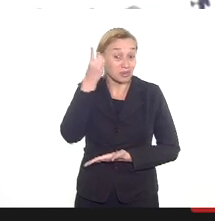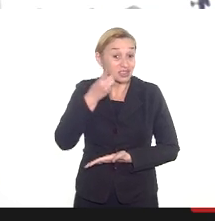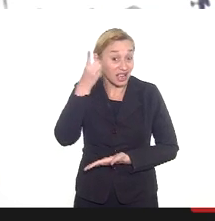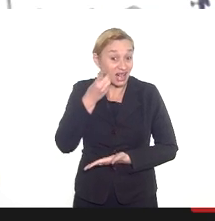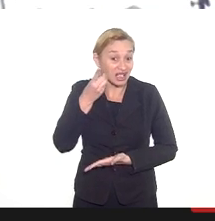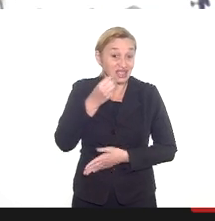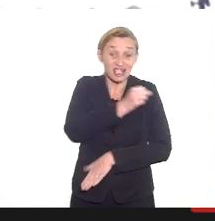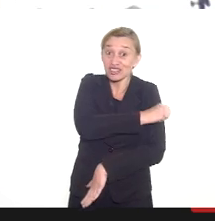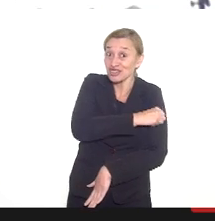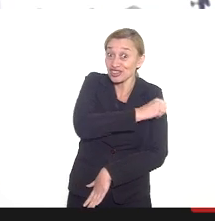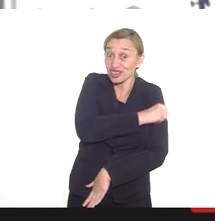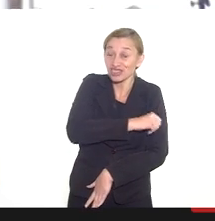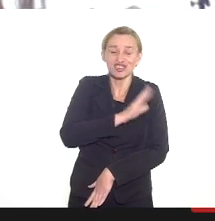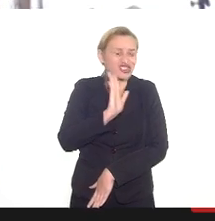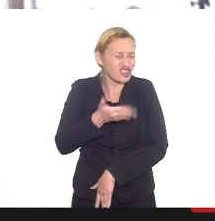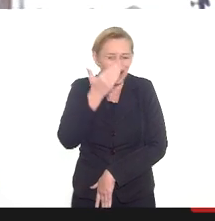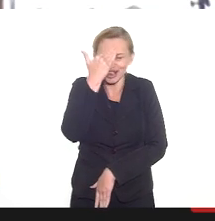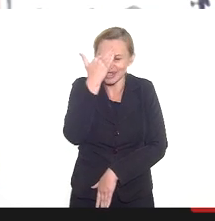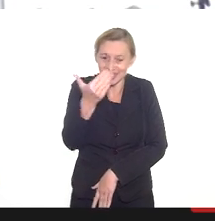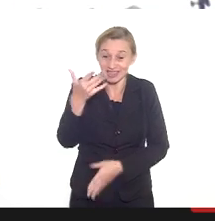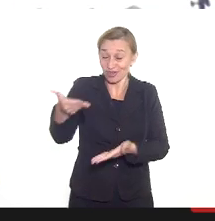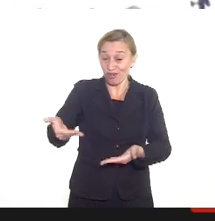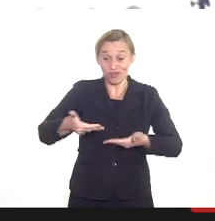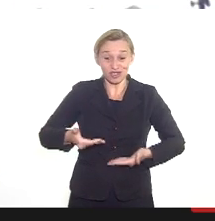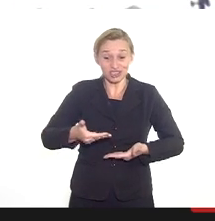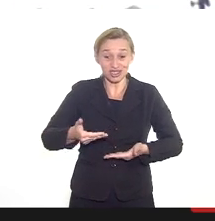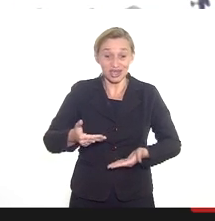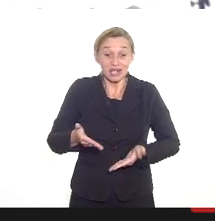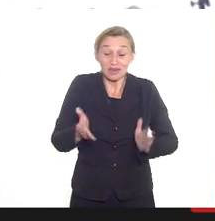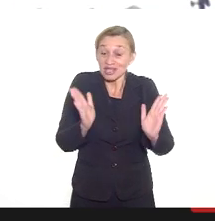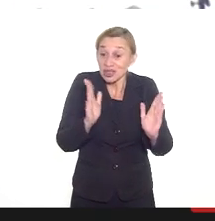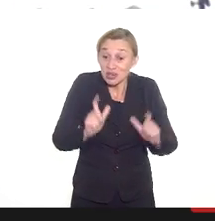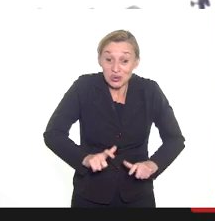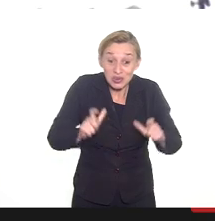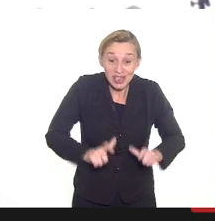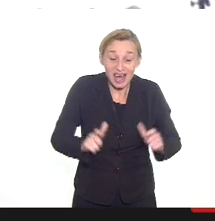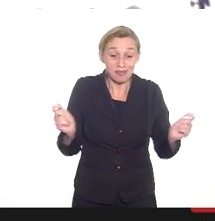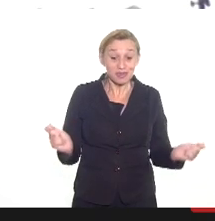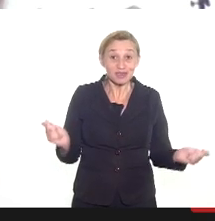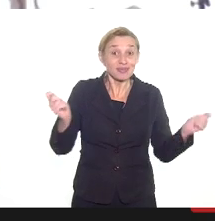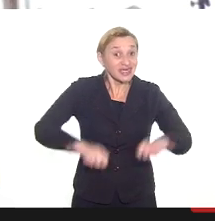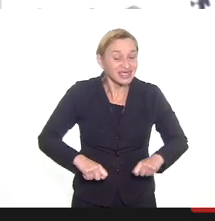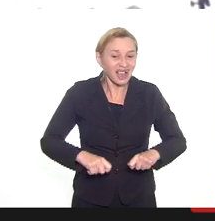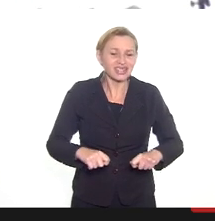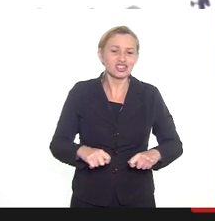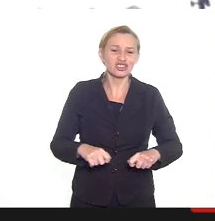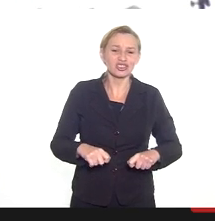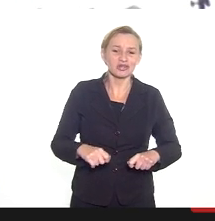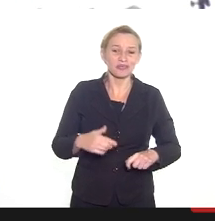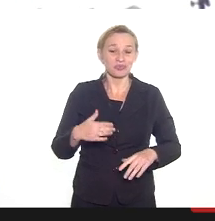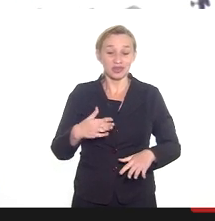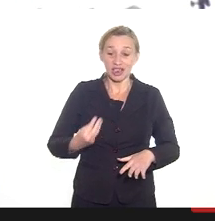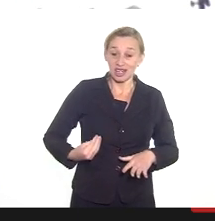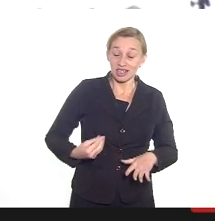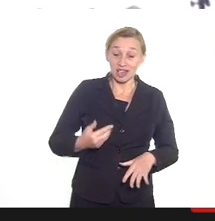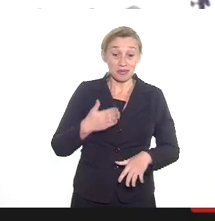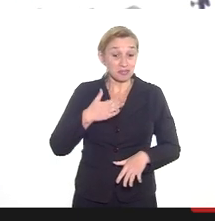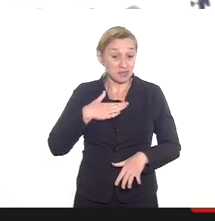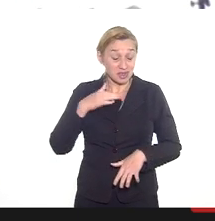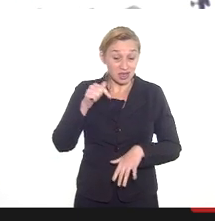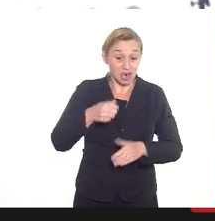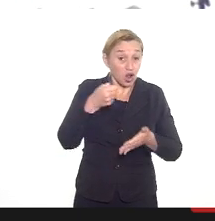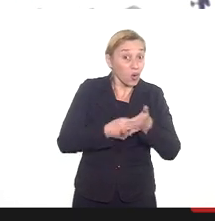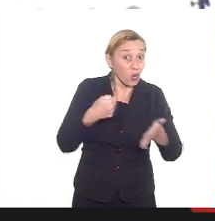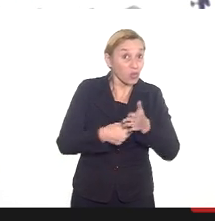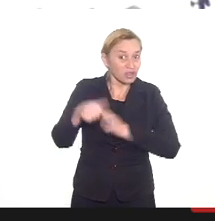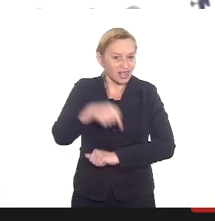deputada Rejane, já agradecendo o convite por esse espaço, pela possibilidade da minha manifestação.